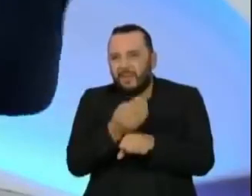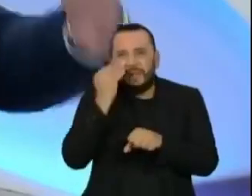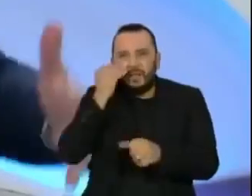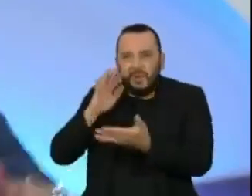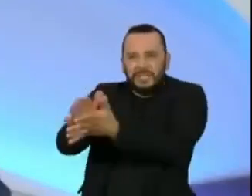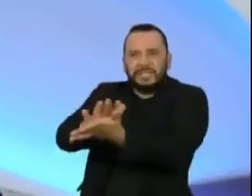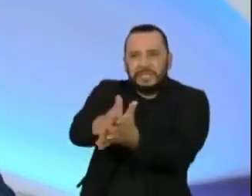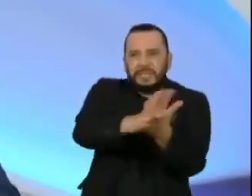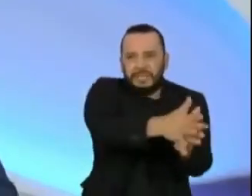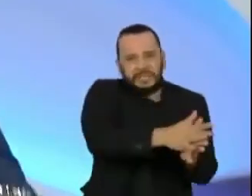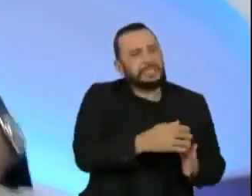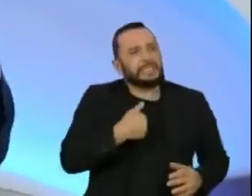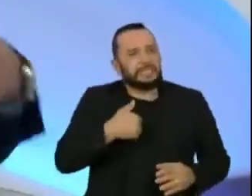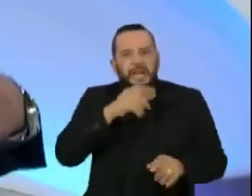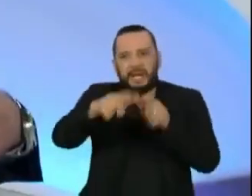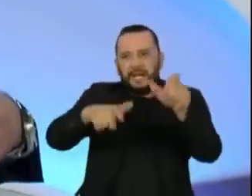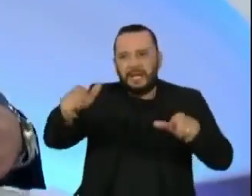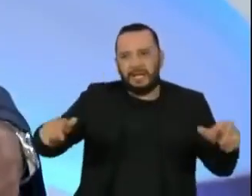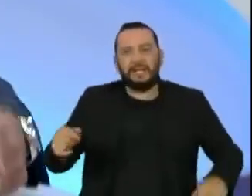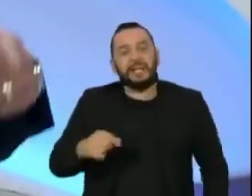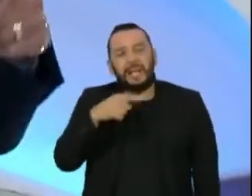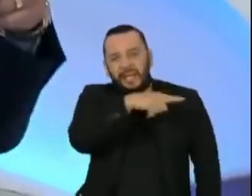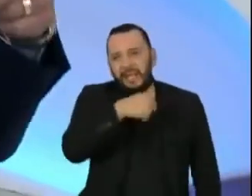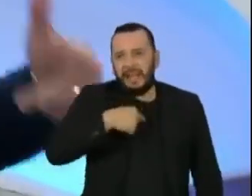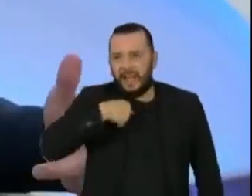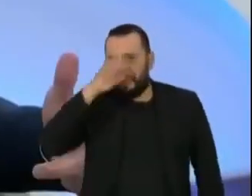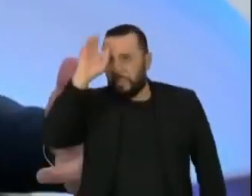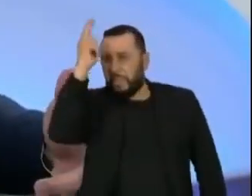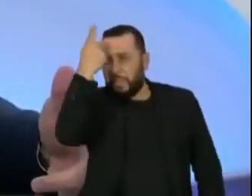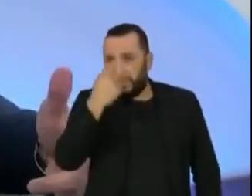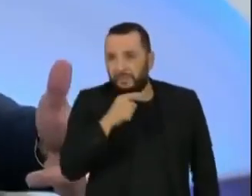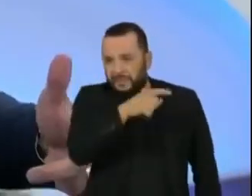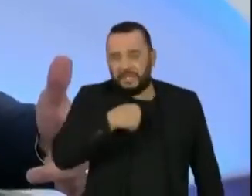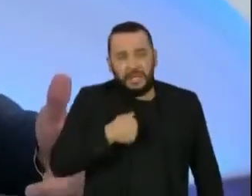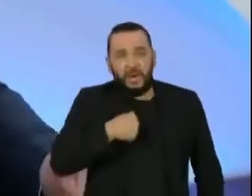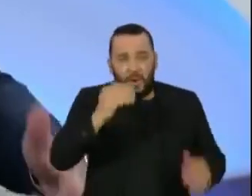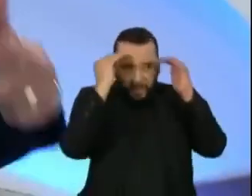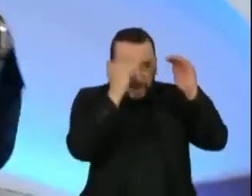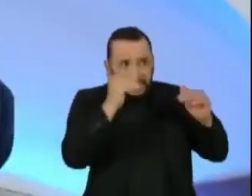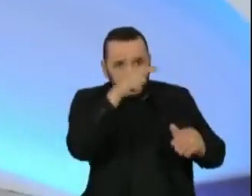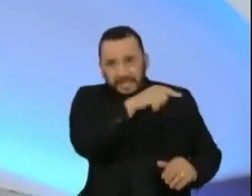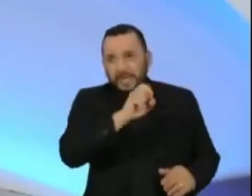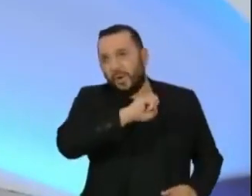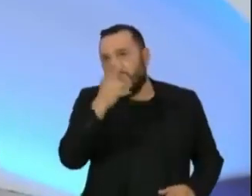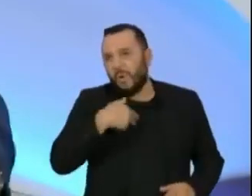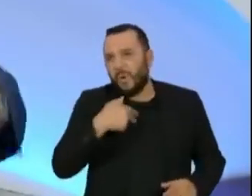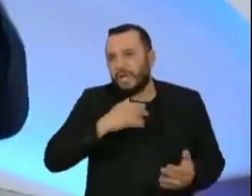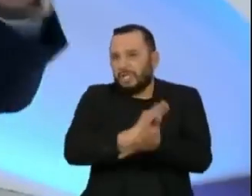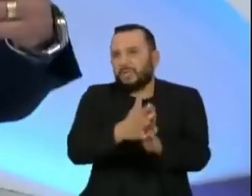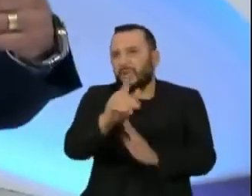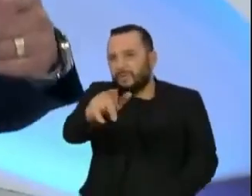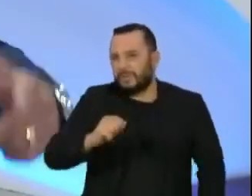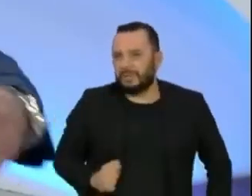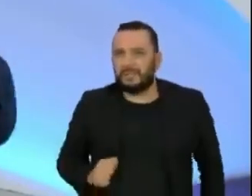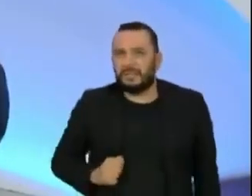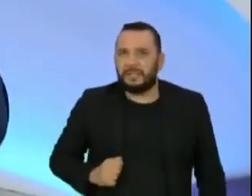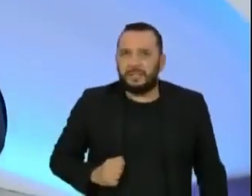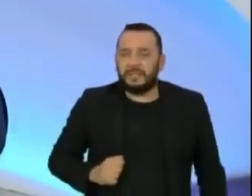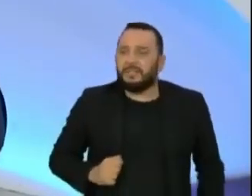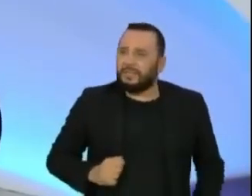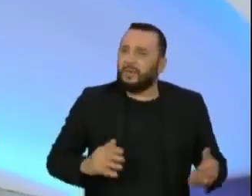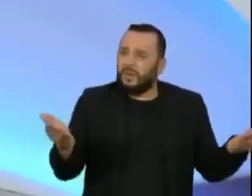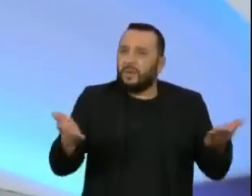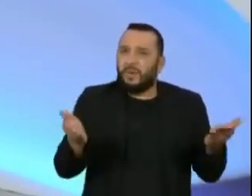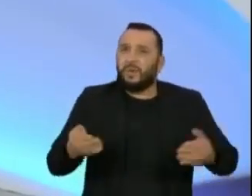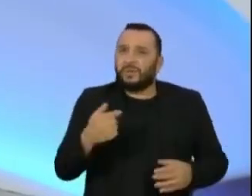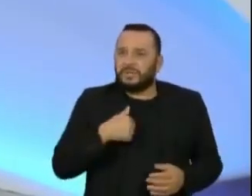destruir a honra, ele tentou massacrar, ele demonstra ser uma pessoa que ou você obedece o imperialismo dele ou ele vai passar por cima de você, ele tá ganhando grito, igual hoje